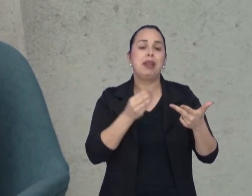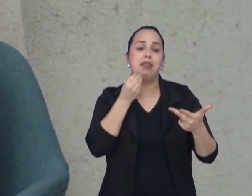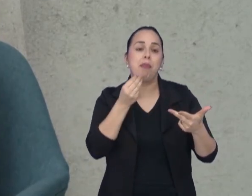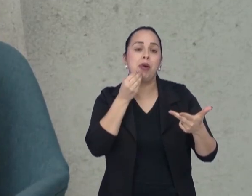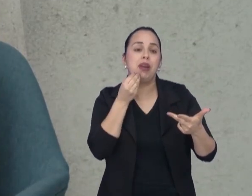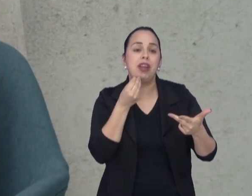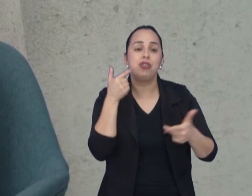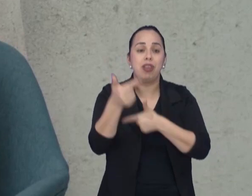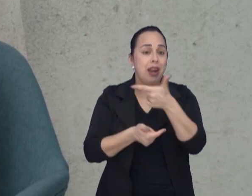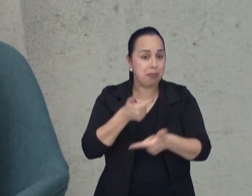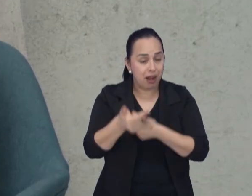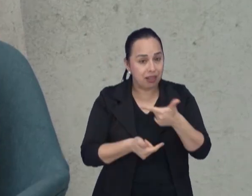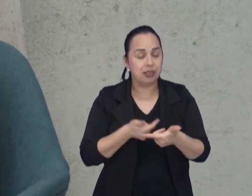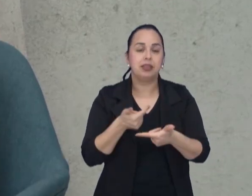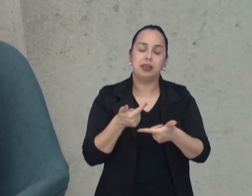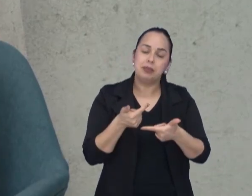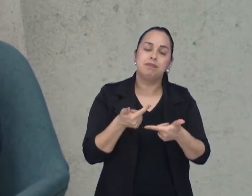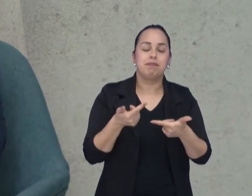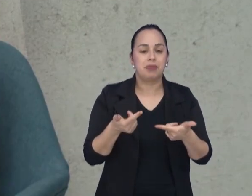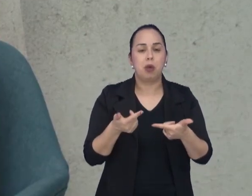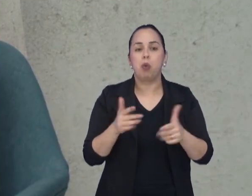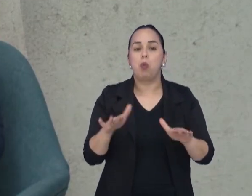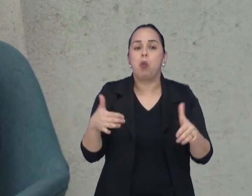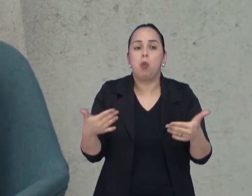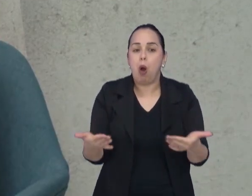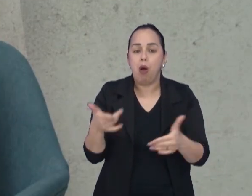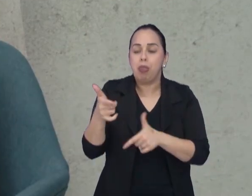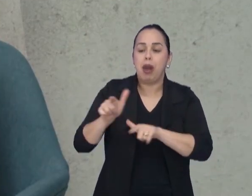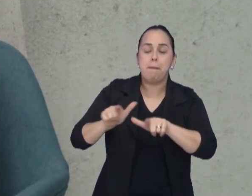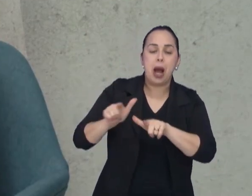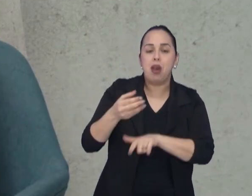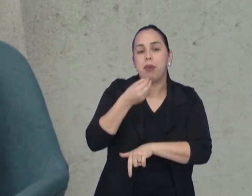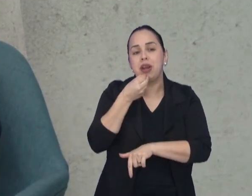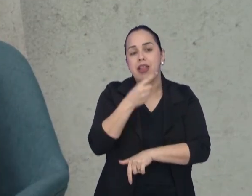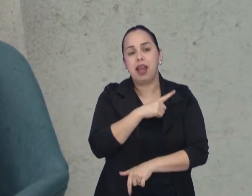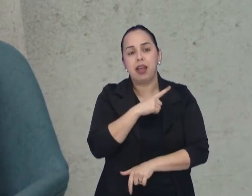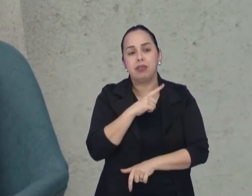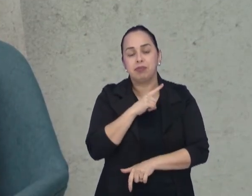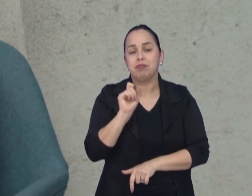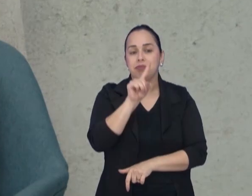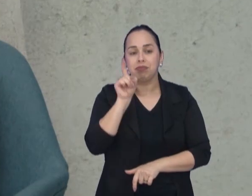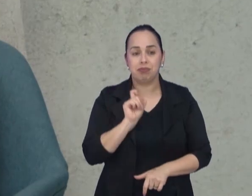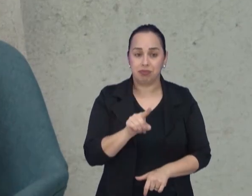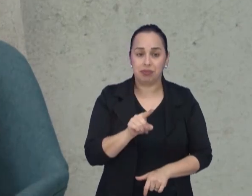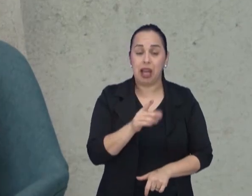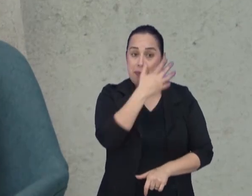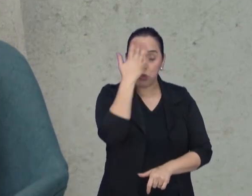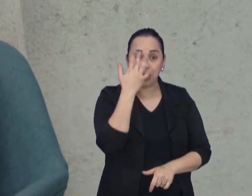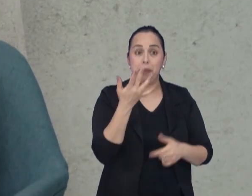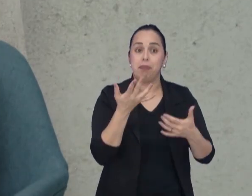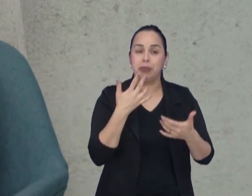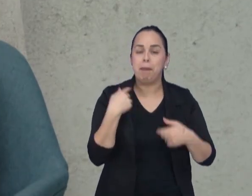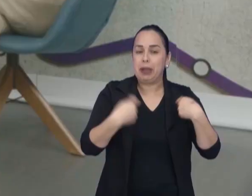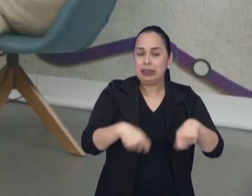Sim. Melo, eu acho que quais empregos aí acabam favorecendo nessa época também, né? É um período bom para procurar quem tá precisando,